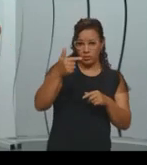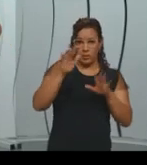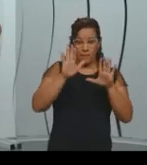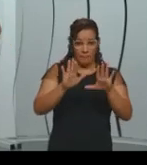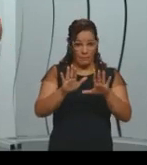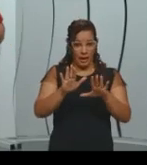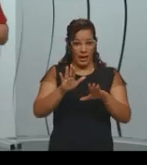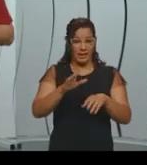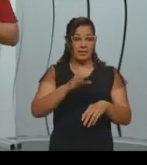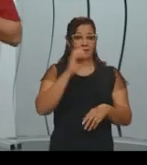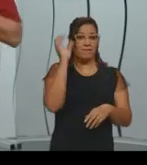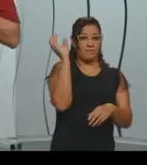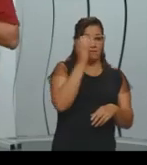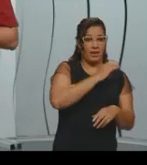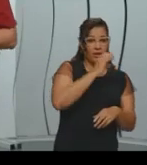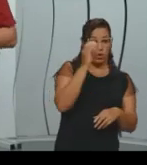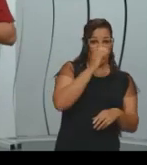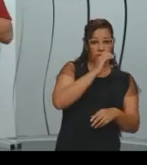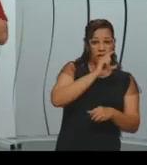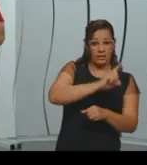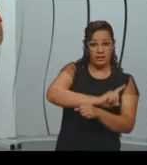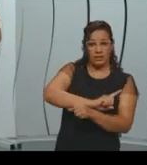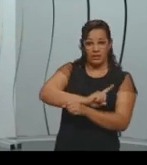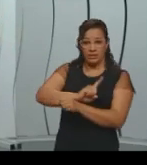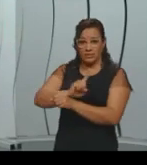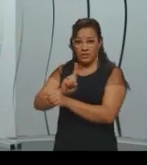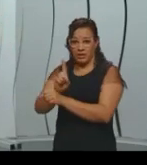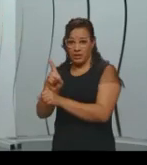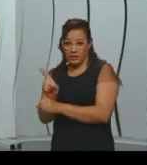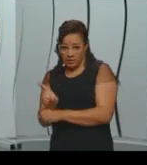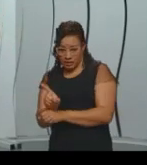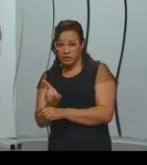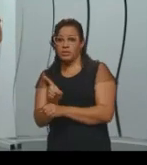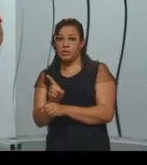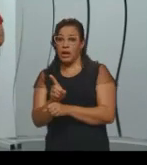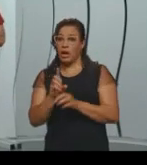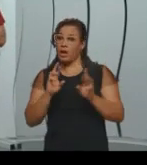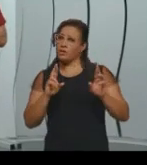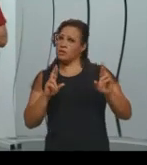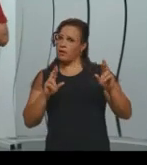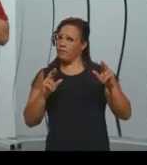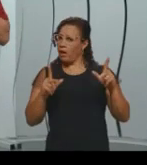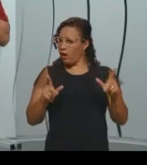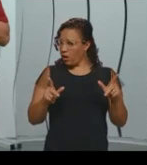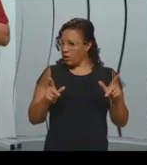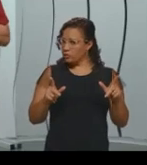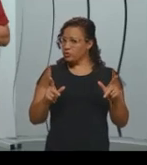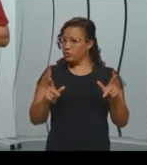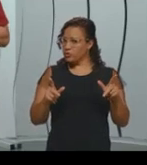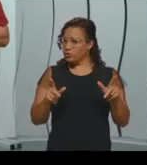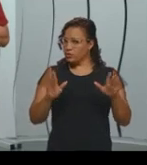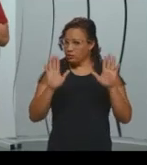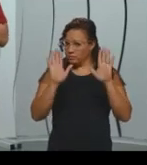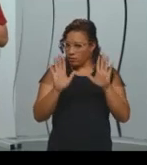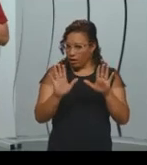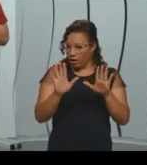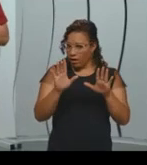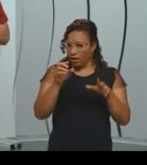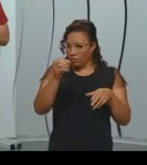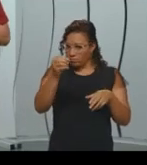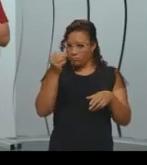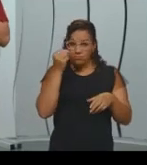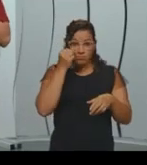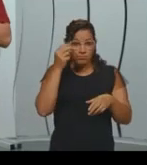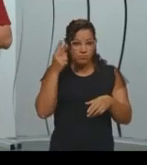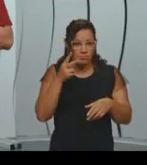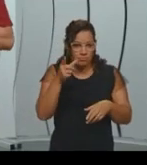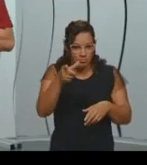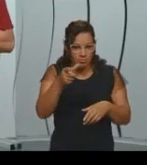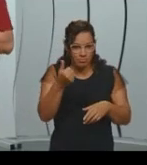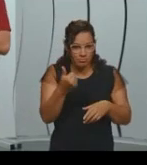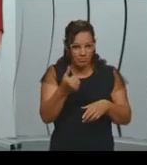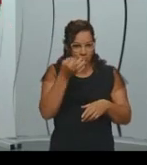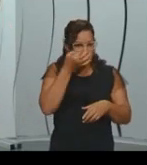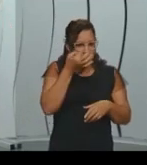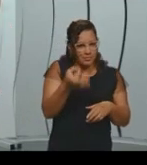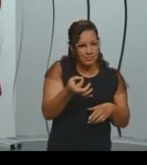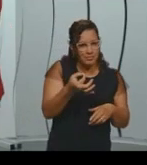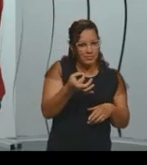e aceleração são grandezas físicas diferentes, então fiquem atentos a isso,